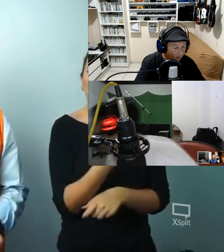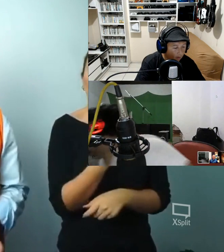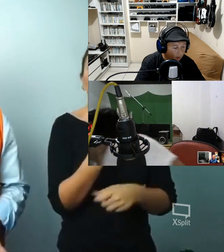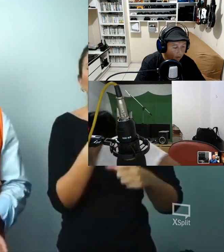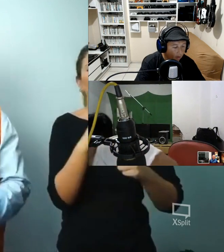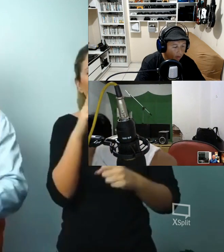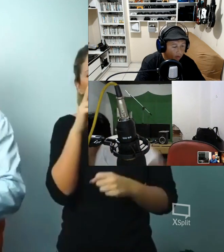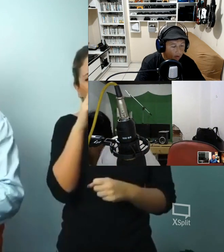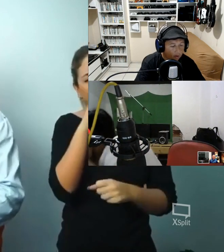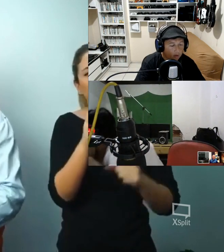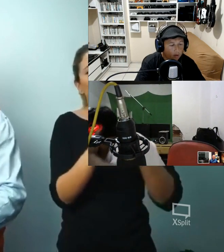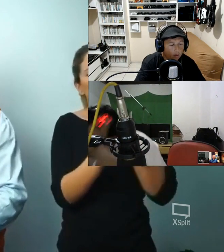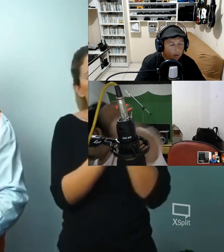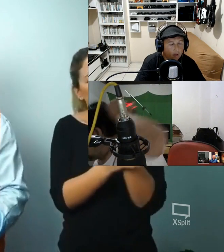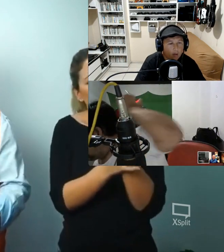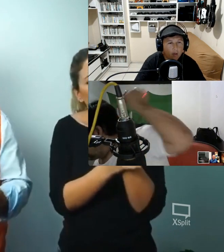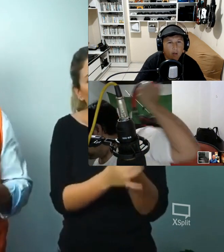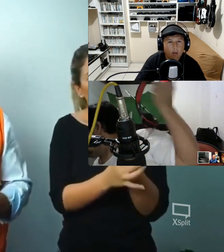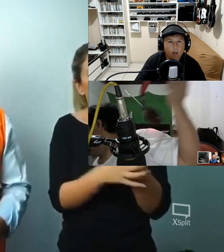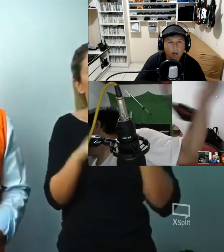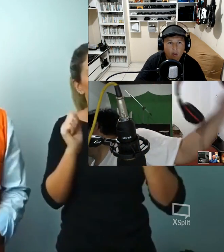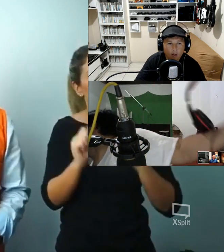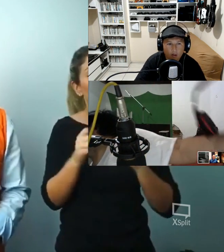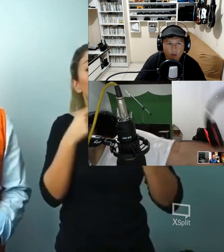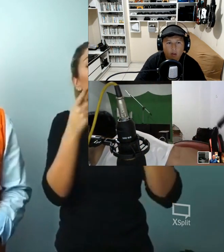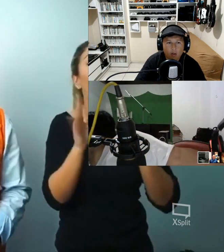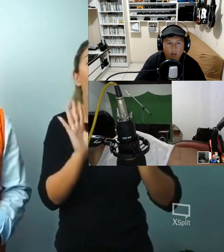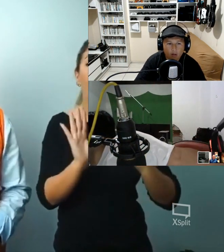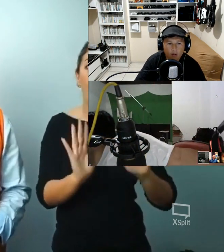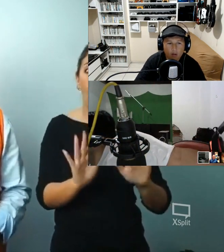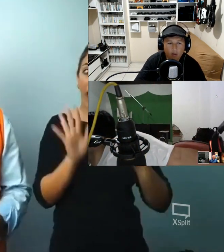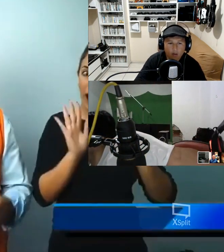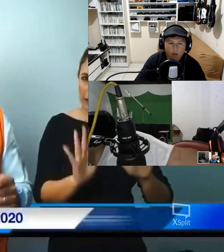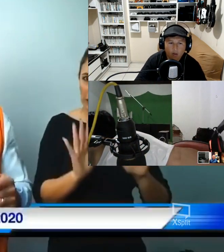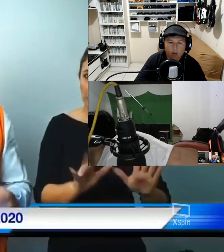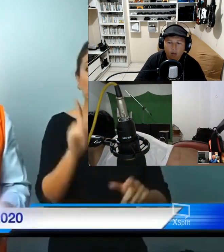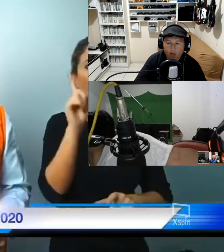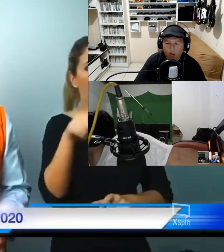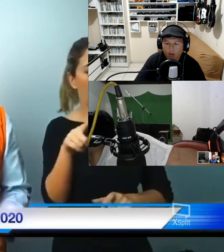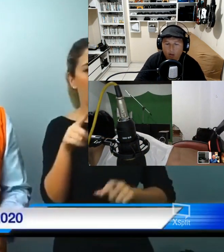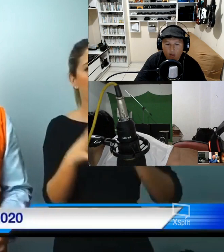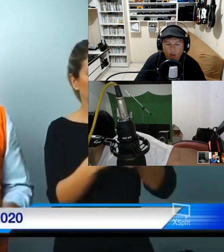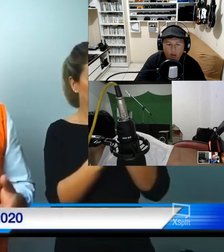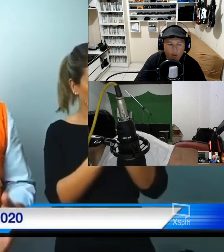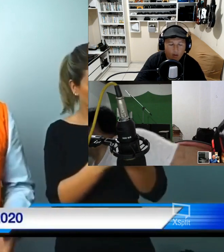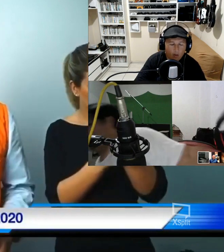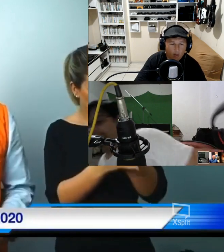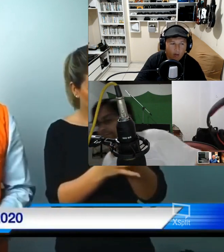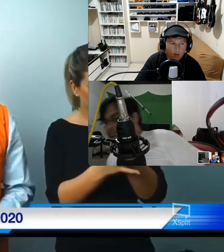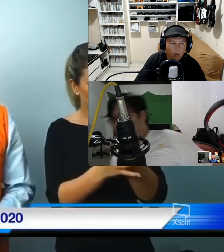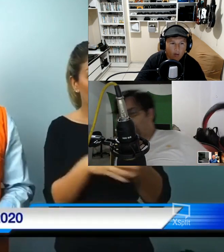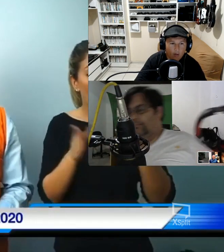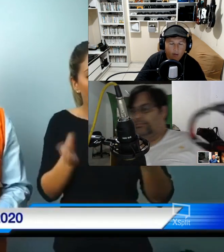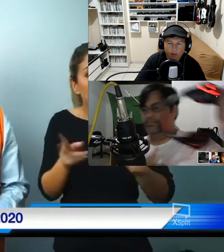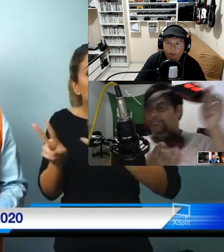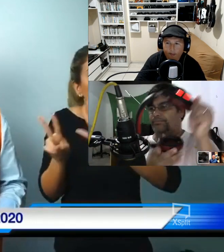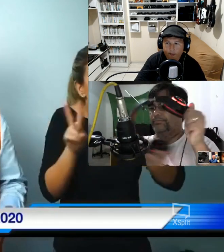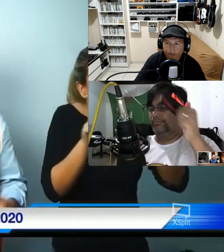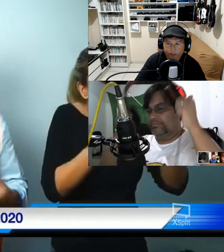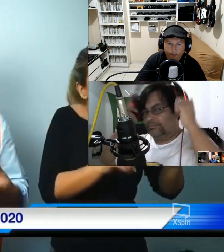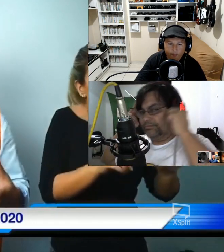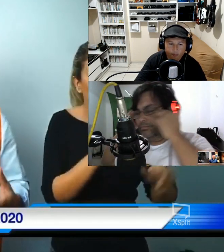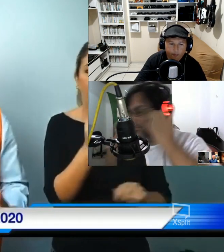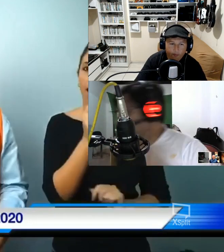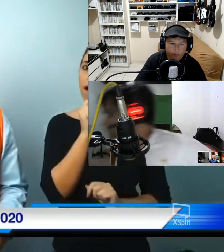catarinense, olha, nessas condições é seguro retomar as atividades. Esta semana ainda compreende a quarentena, porque